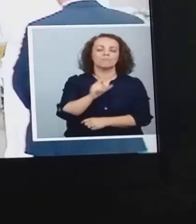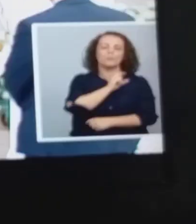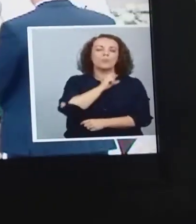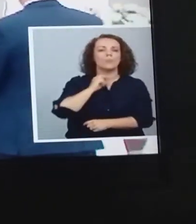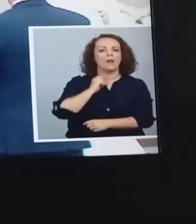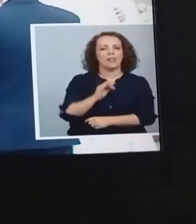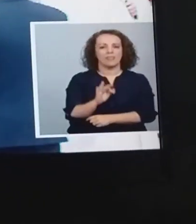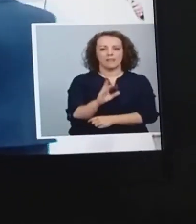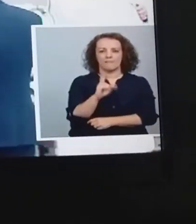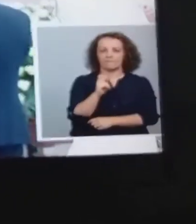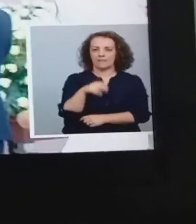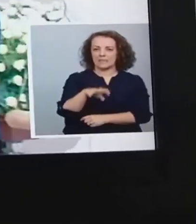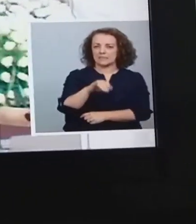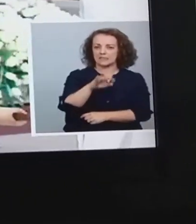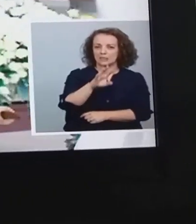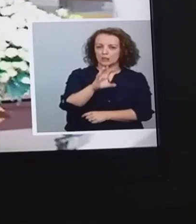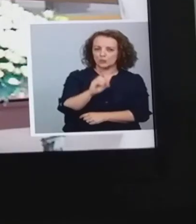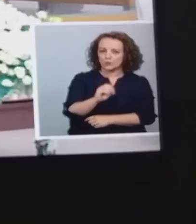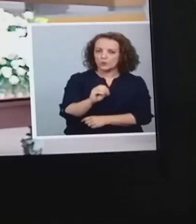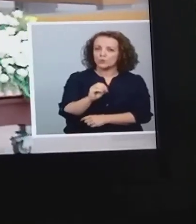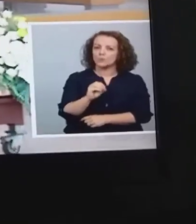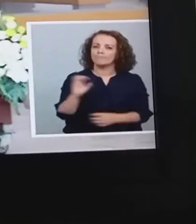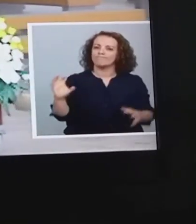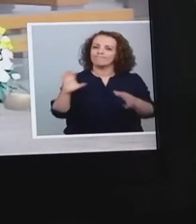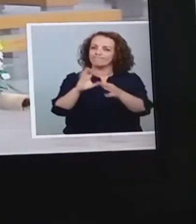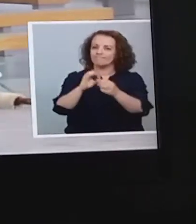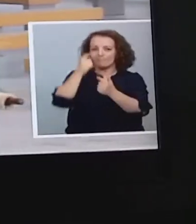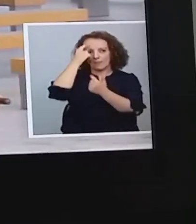peregrinos de Fátima, recordou também